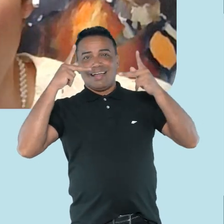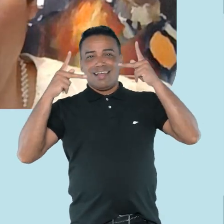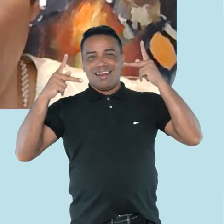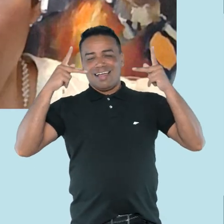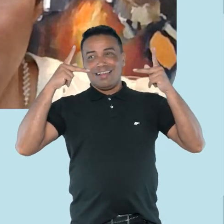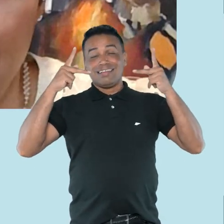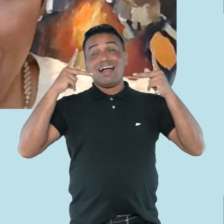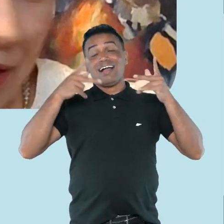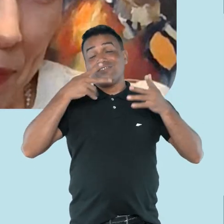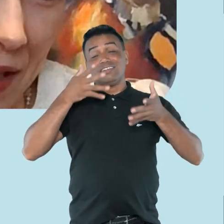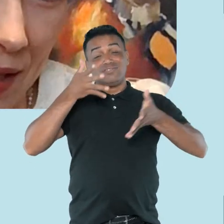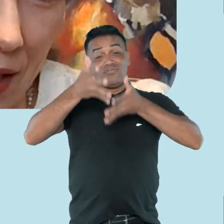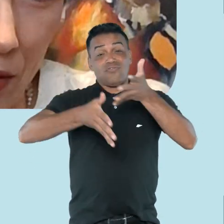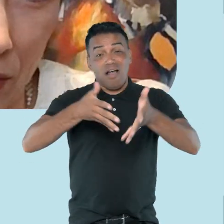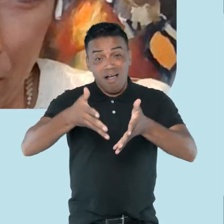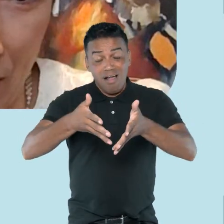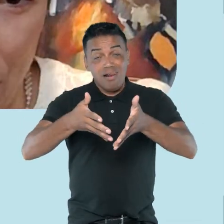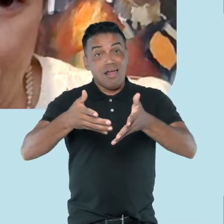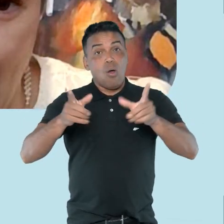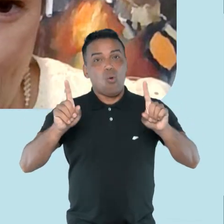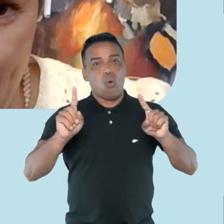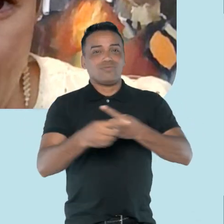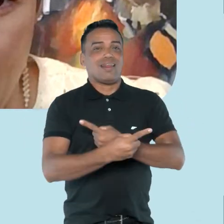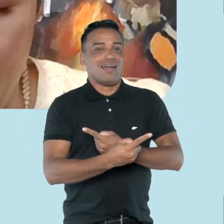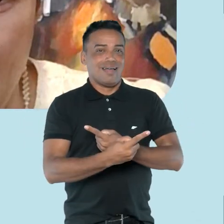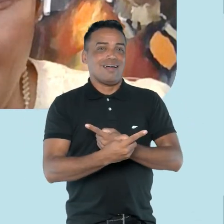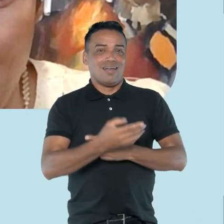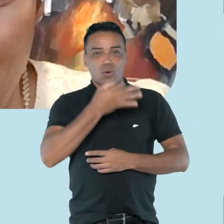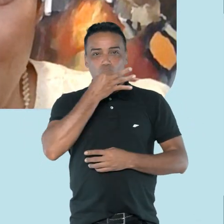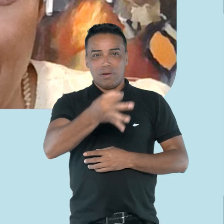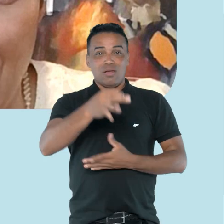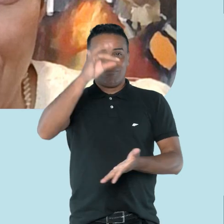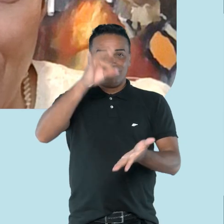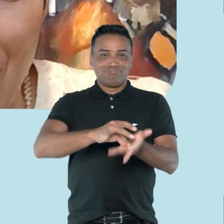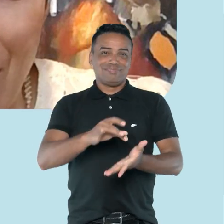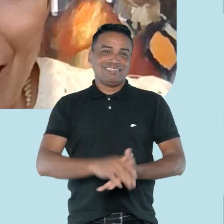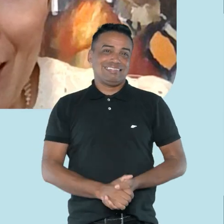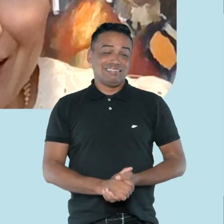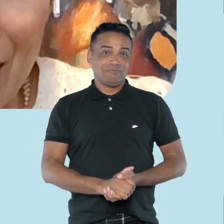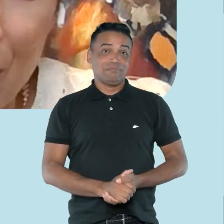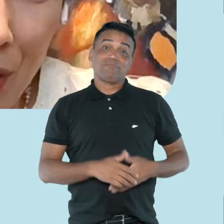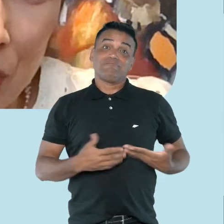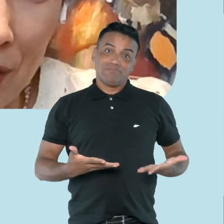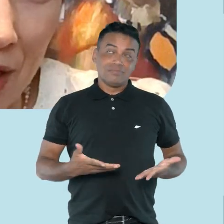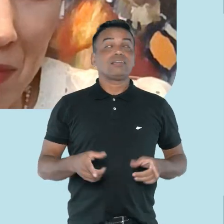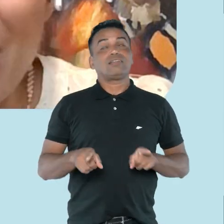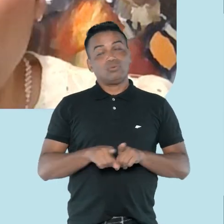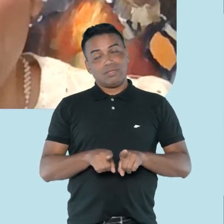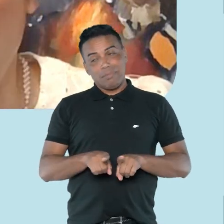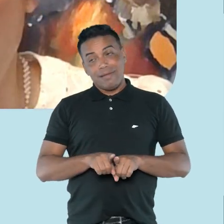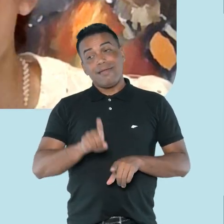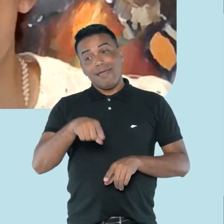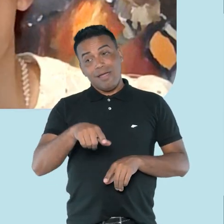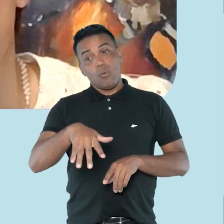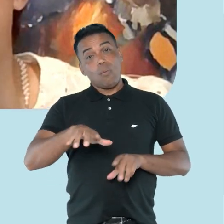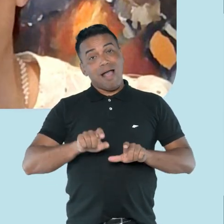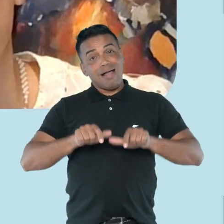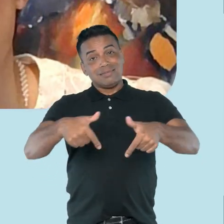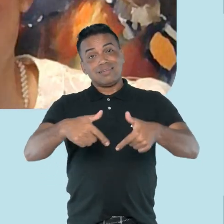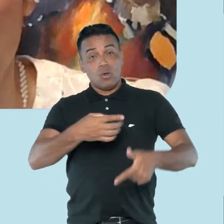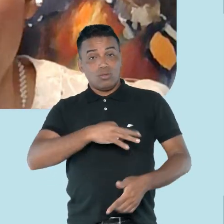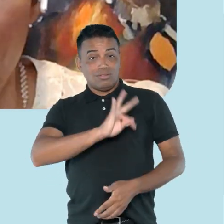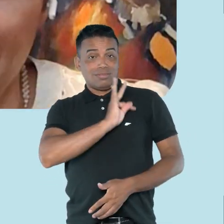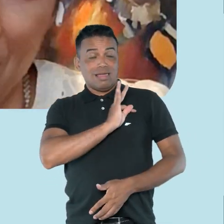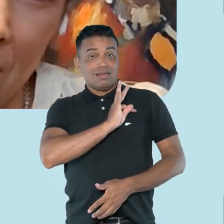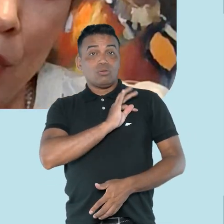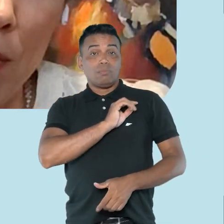fala o contrário do que está pensando, do que realmente gostaria de dizer. Então, eu acho que também é um recurso